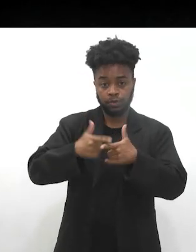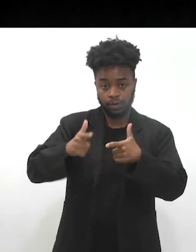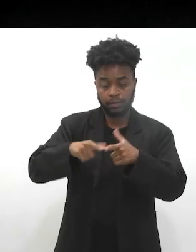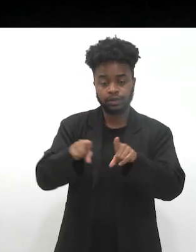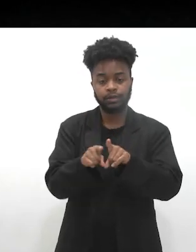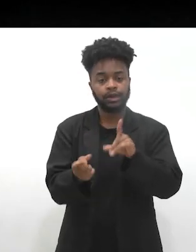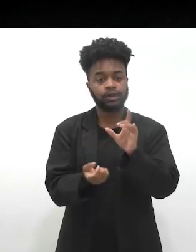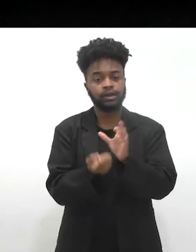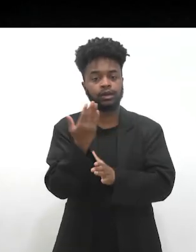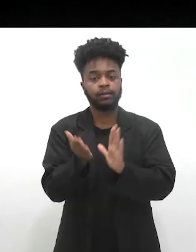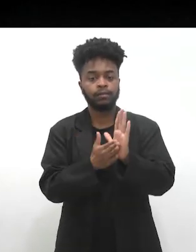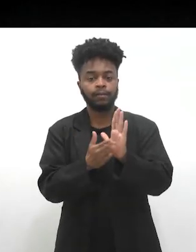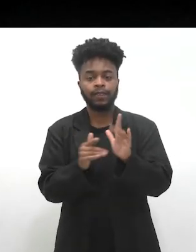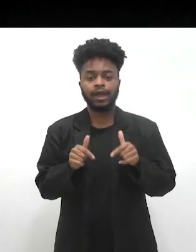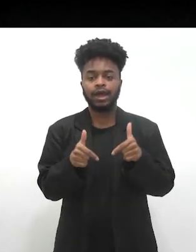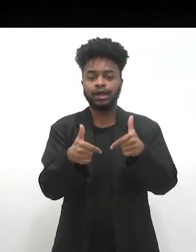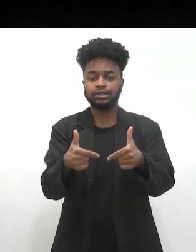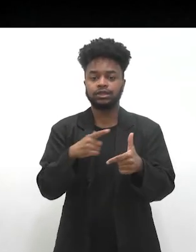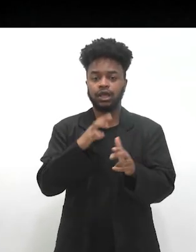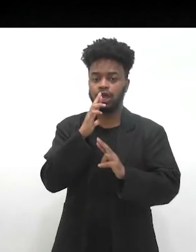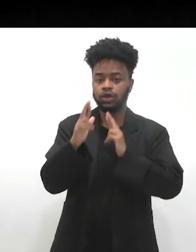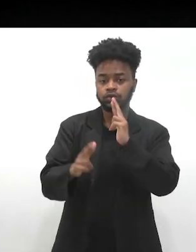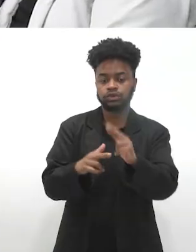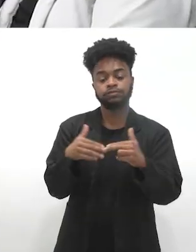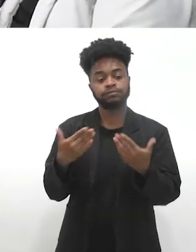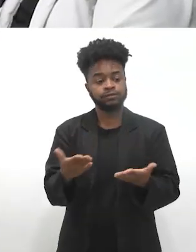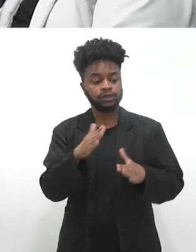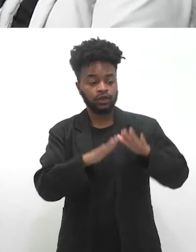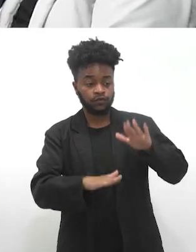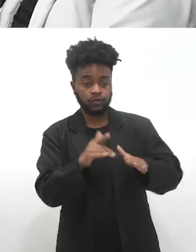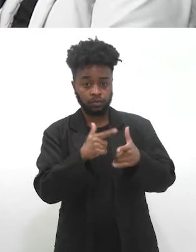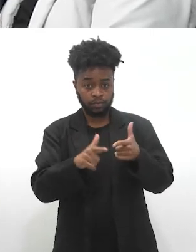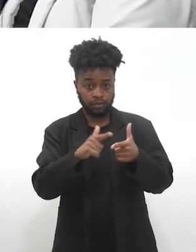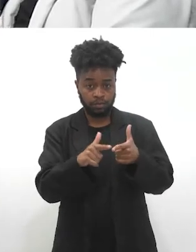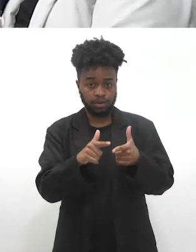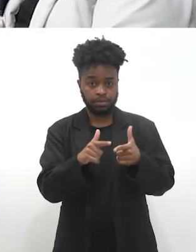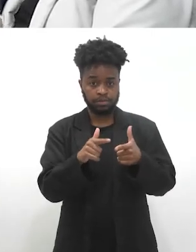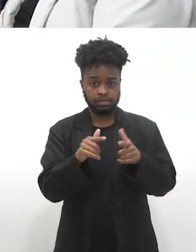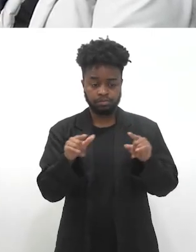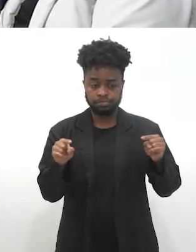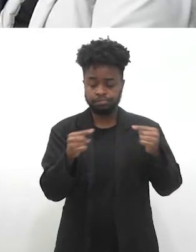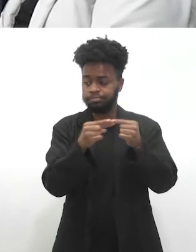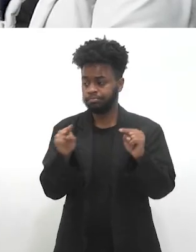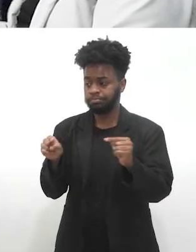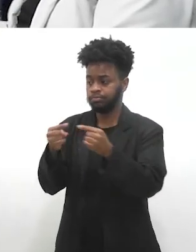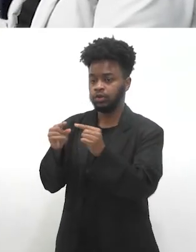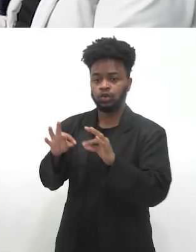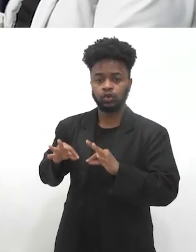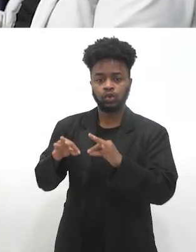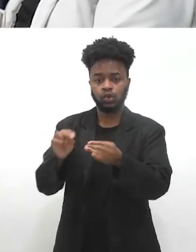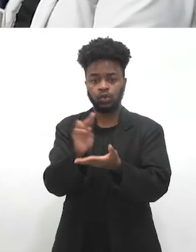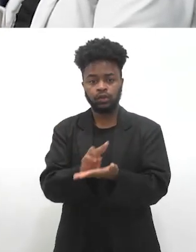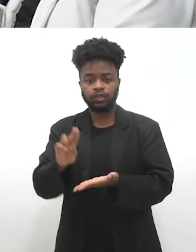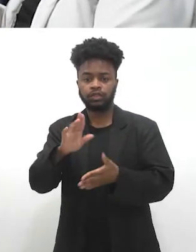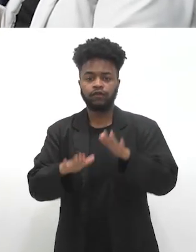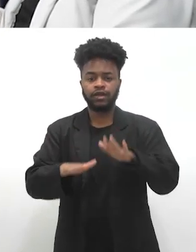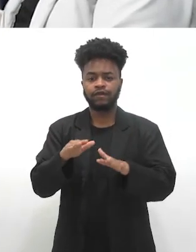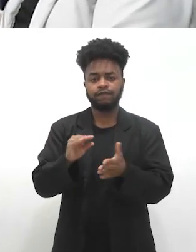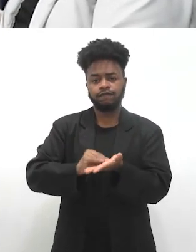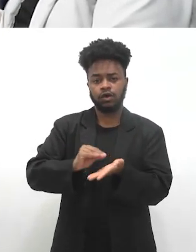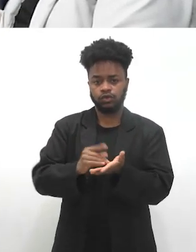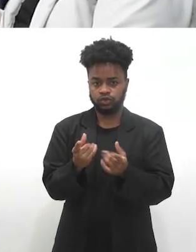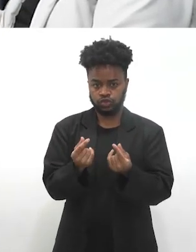de ações que gerem resultados. Eu acho que talvez um problema que seja comum a todas essas universidades seja a falta